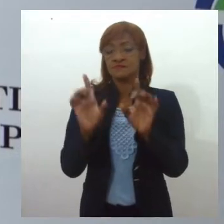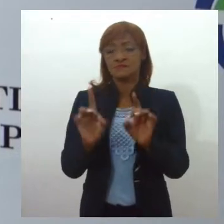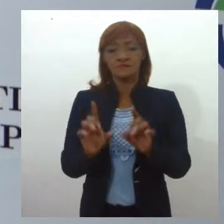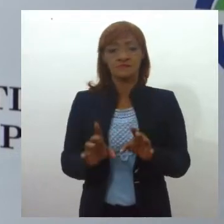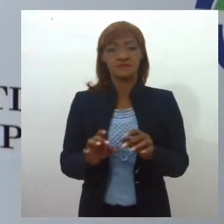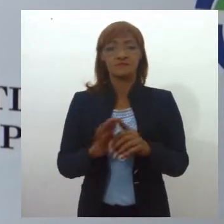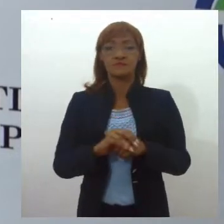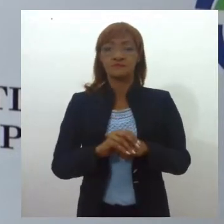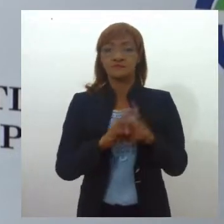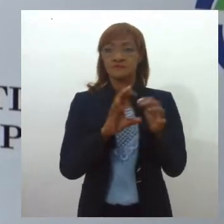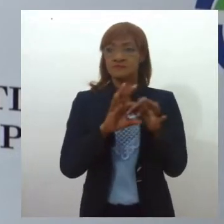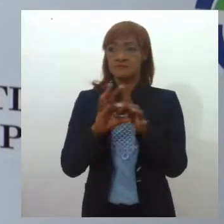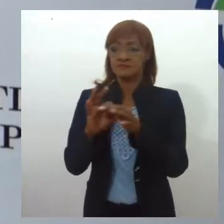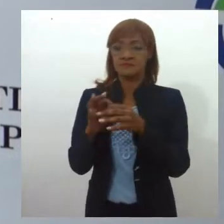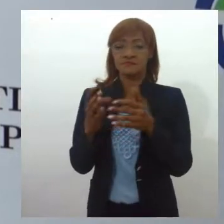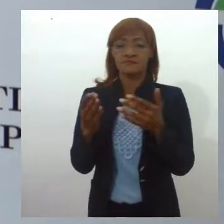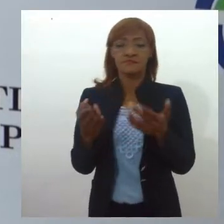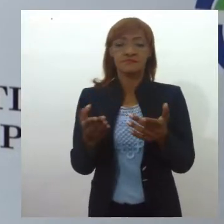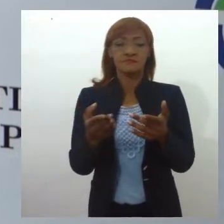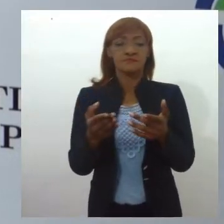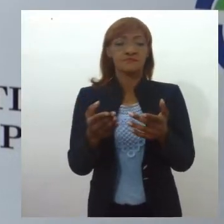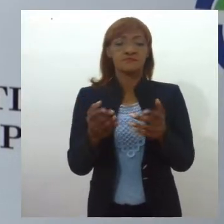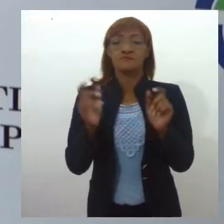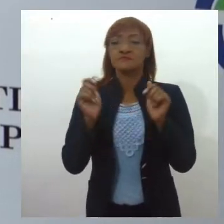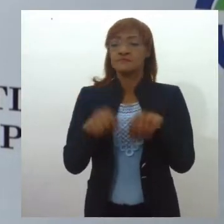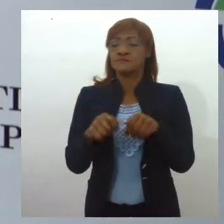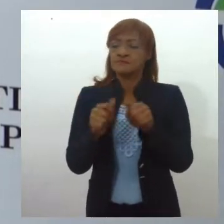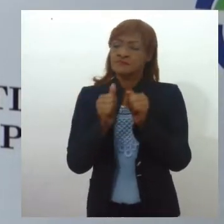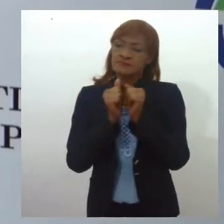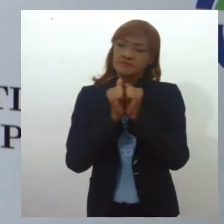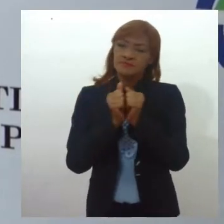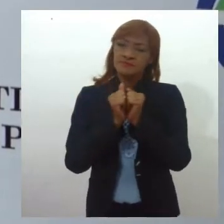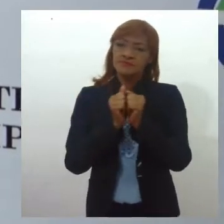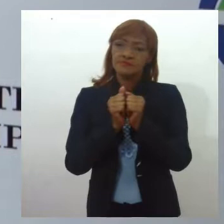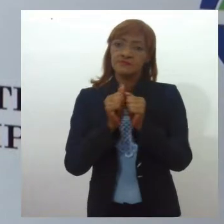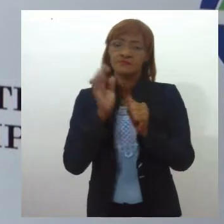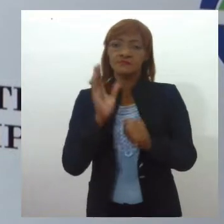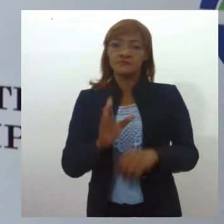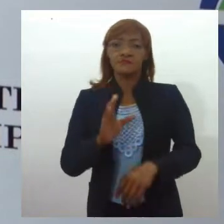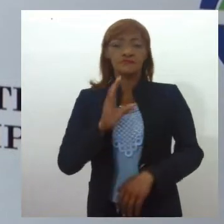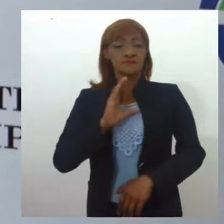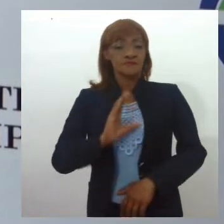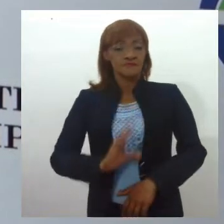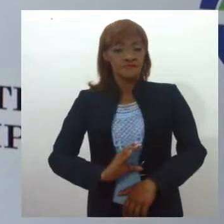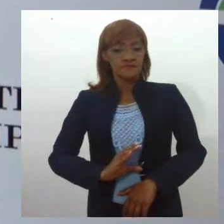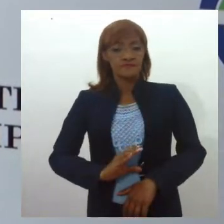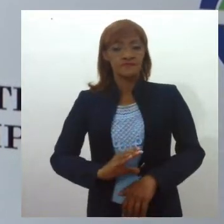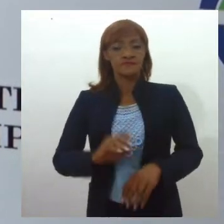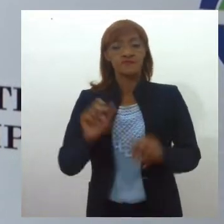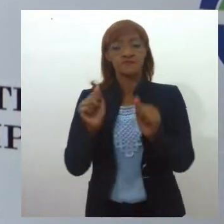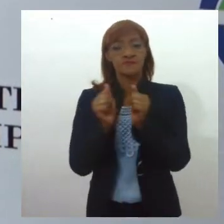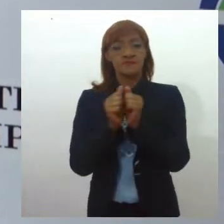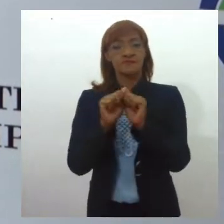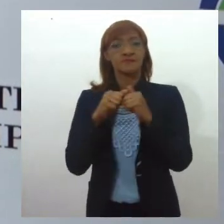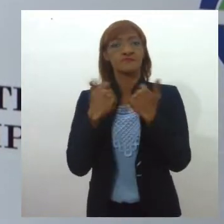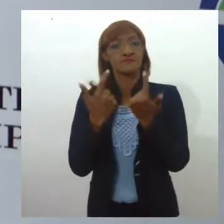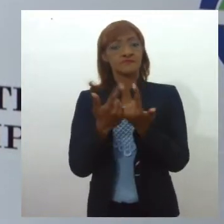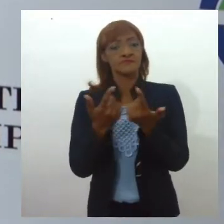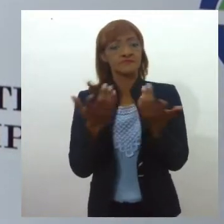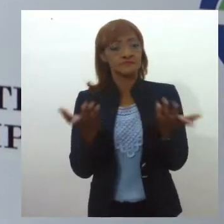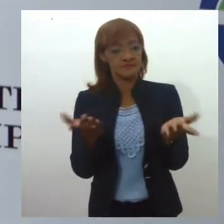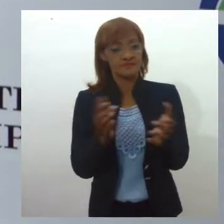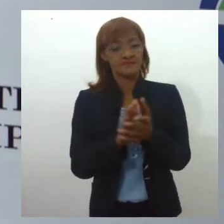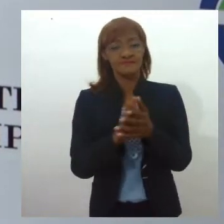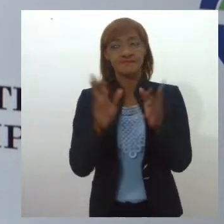das Assembleias. Eu acho que isso faz com que aproxime cada vez mais o cidadão também desse espaço do Parlamento. Então, vamos torcer para que